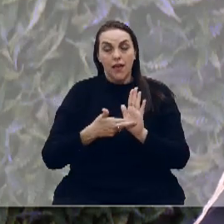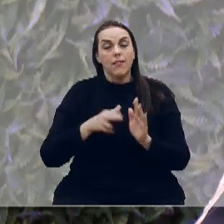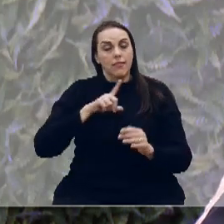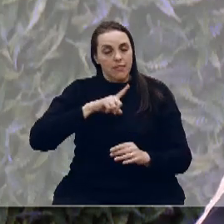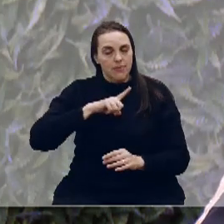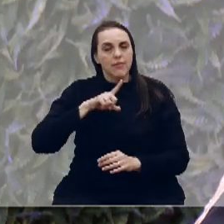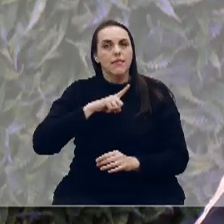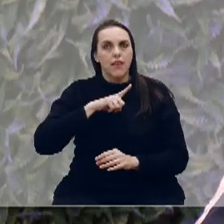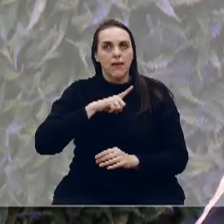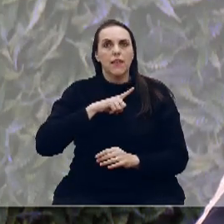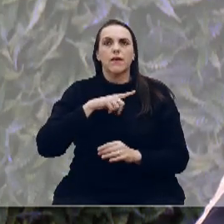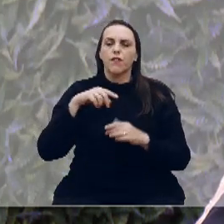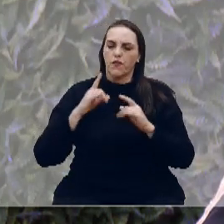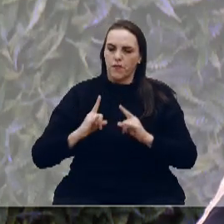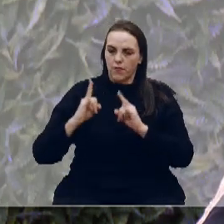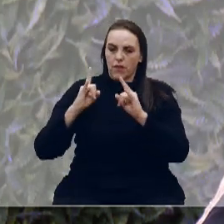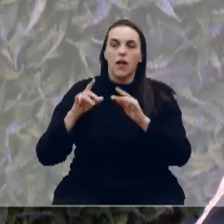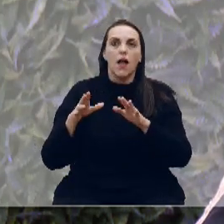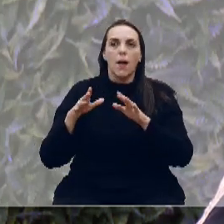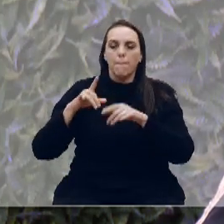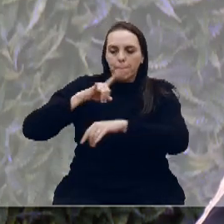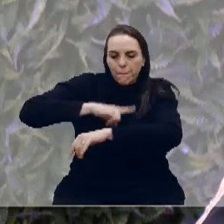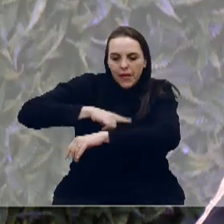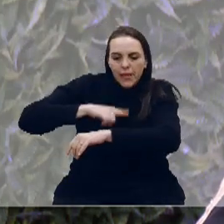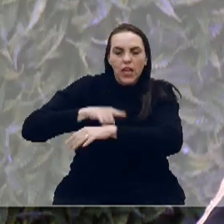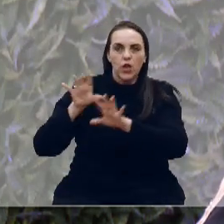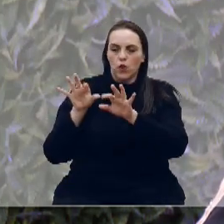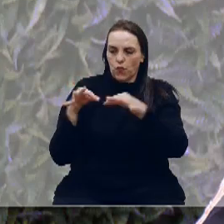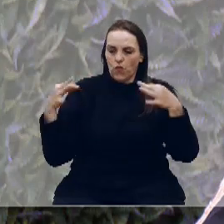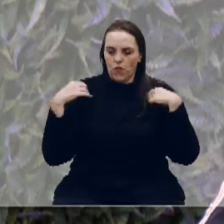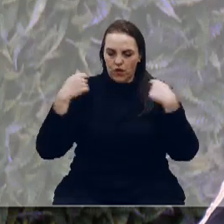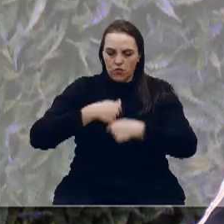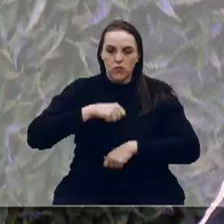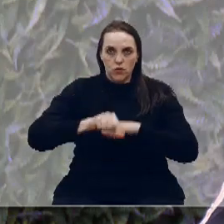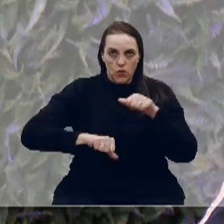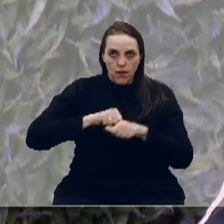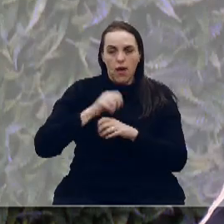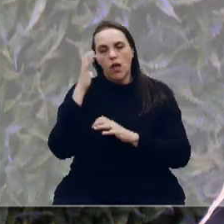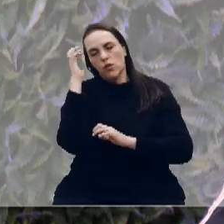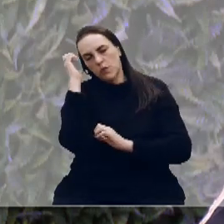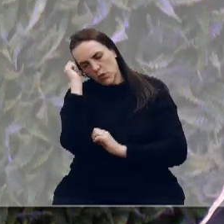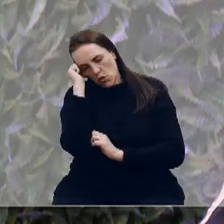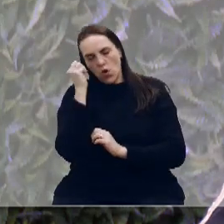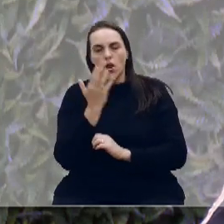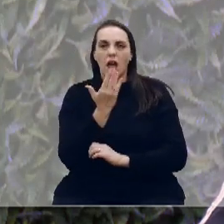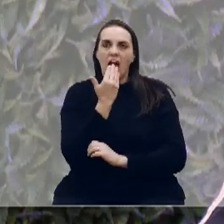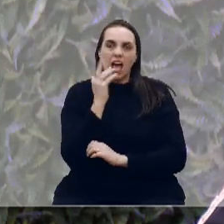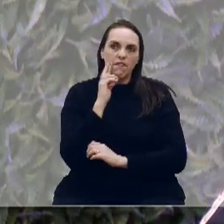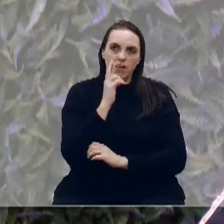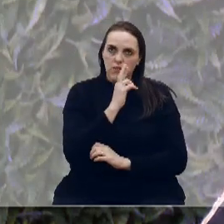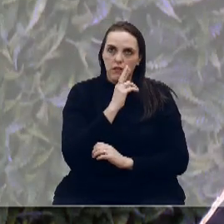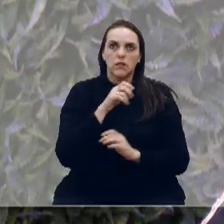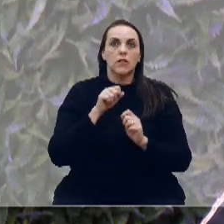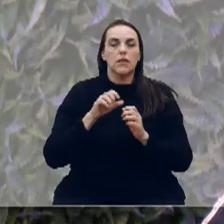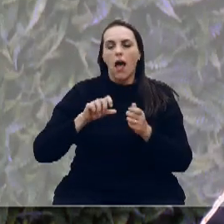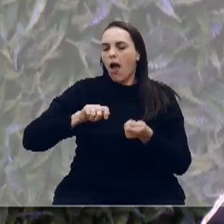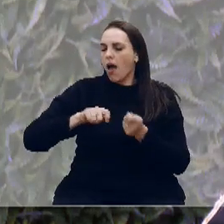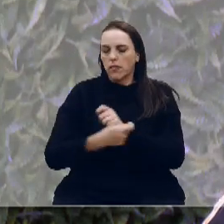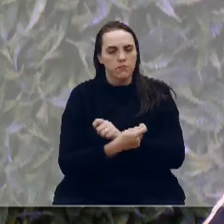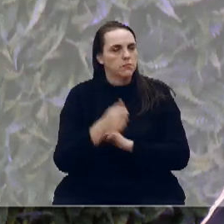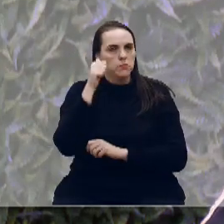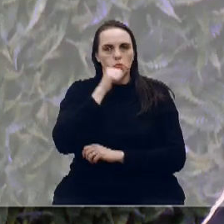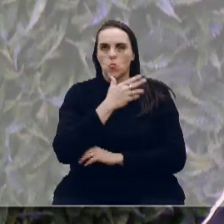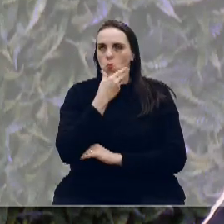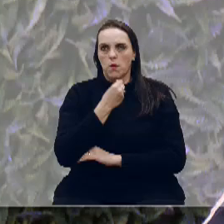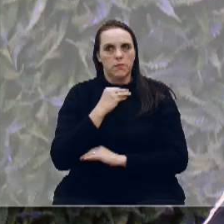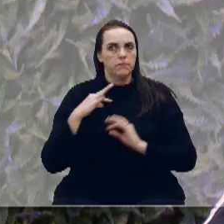tenhamos vestiário, que tenhamos dormitórios, tenhamos refeitório, todas as coisas, e eles são extremamente adaptados tanto para mulheres quanto para